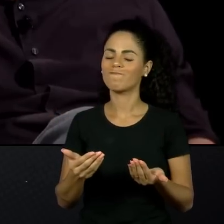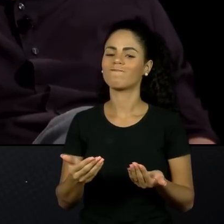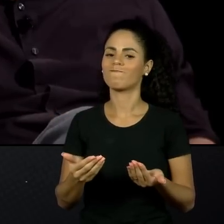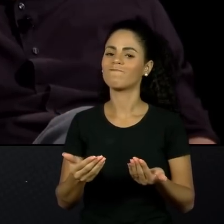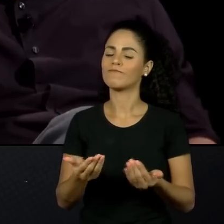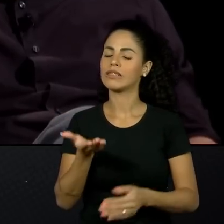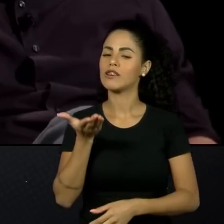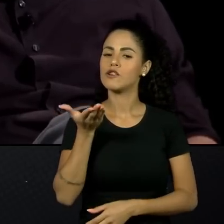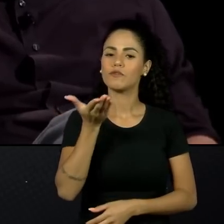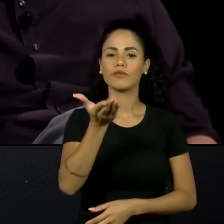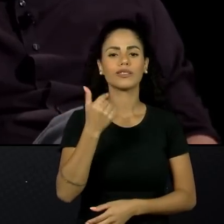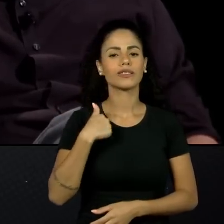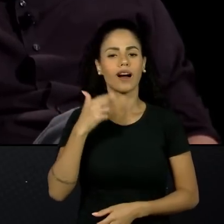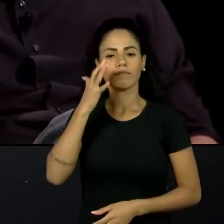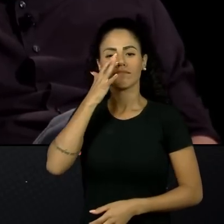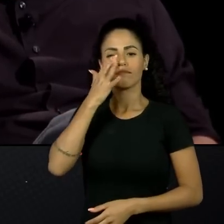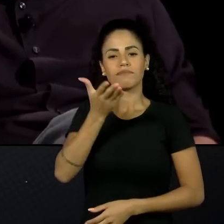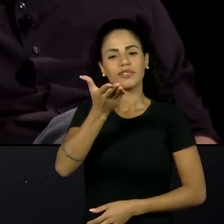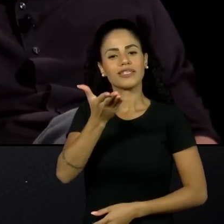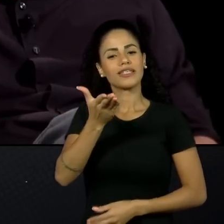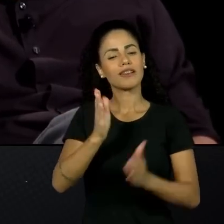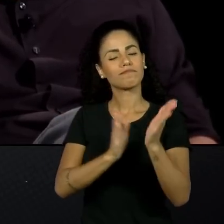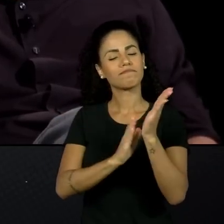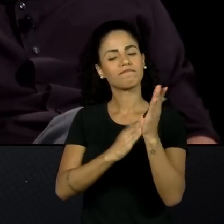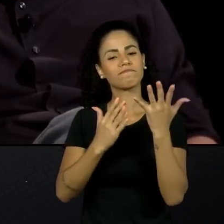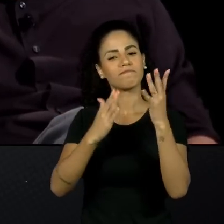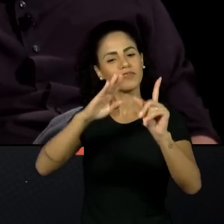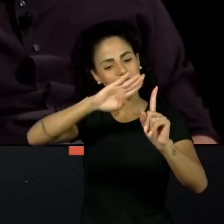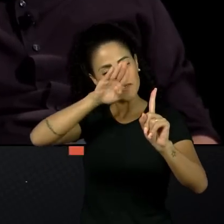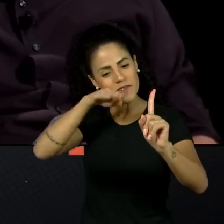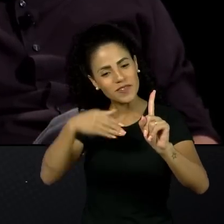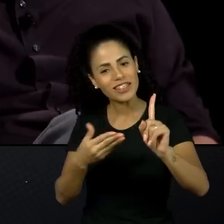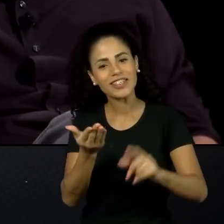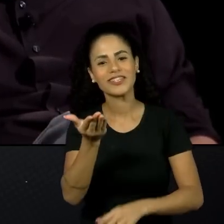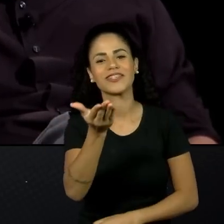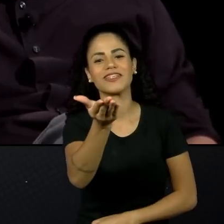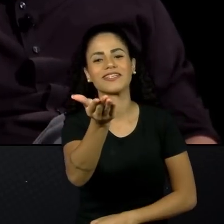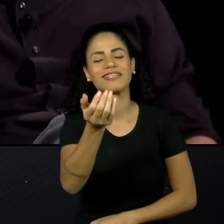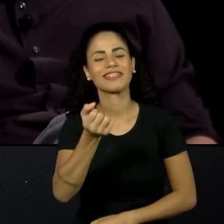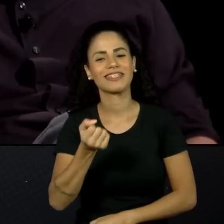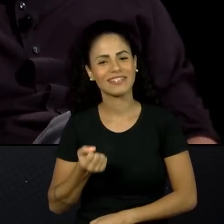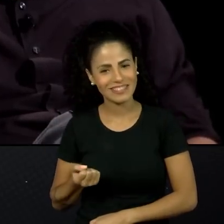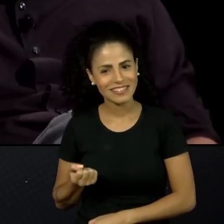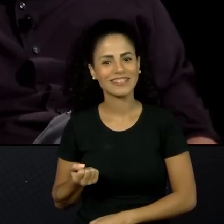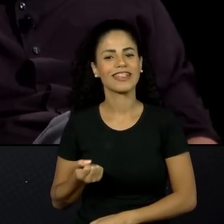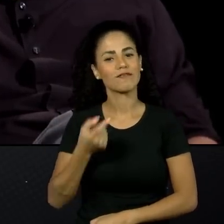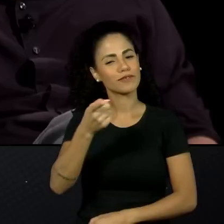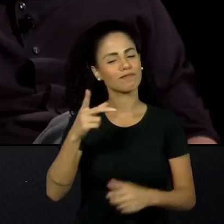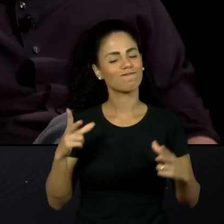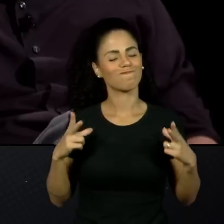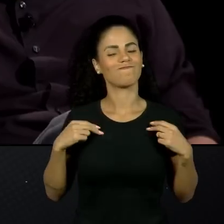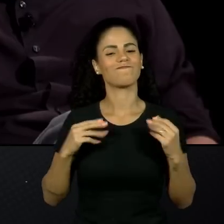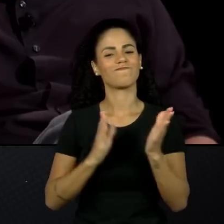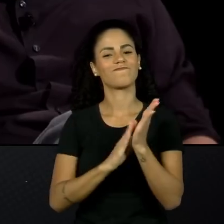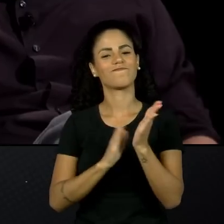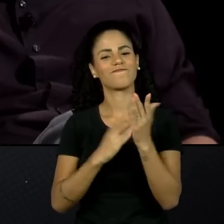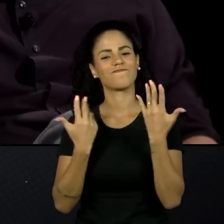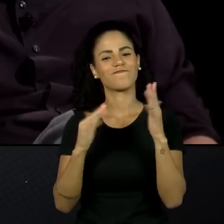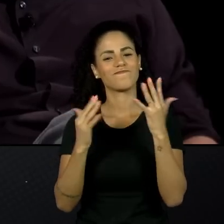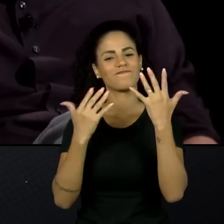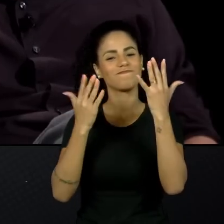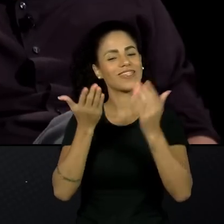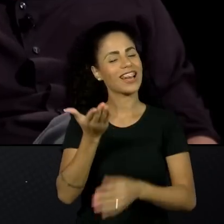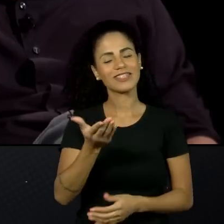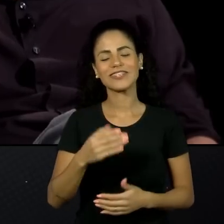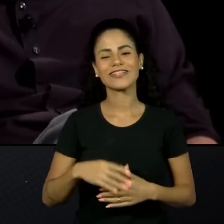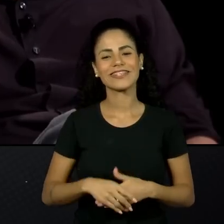Então, assim, é só admiração, estou feliz que façam essa homenagem a ele e ele merece demais. É